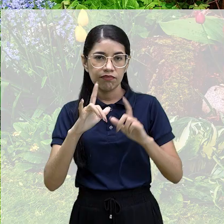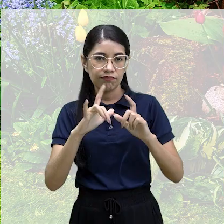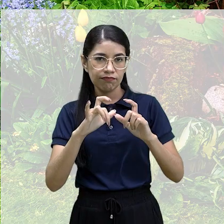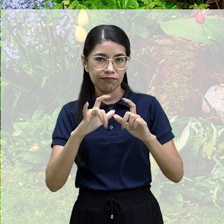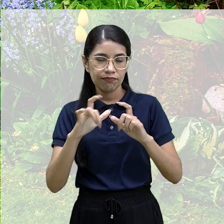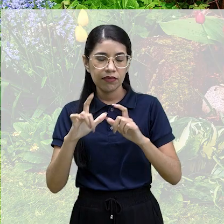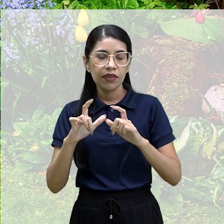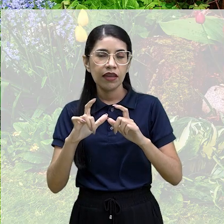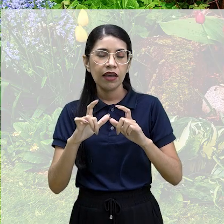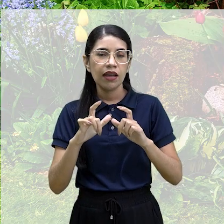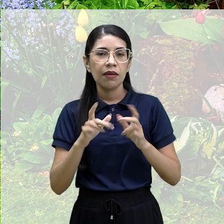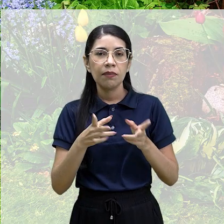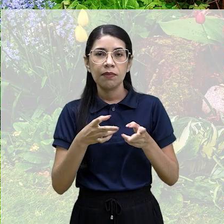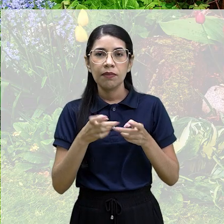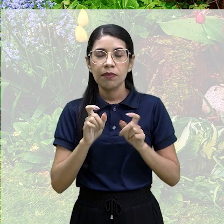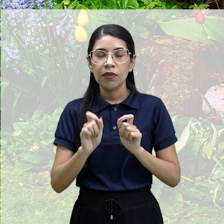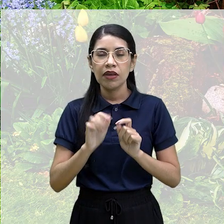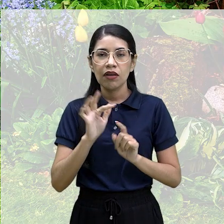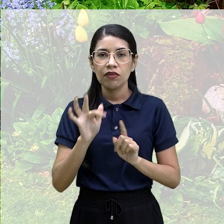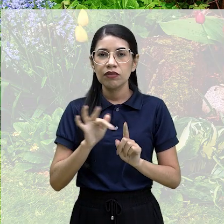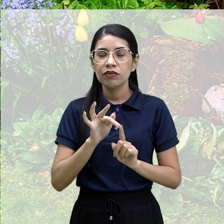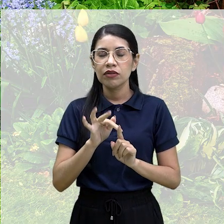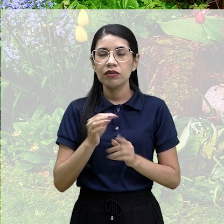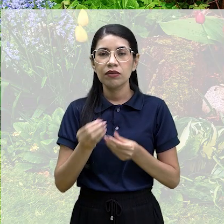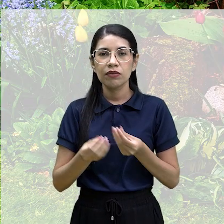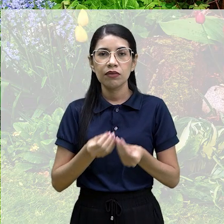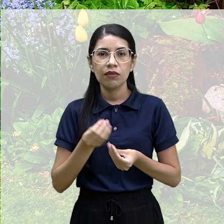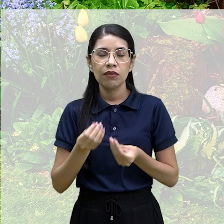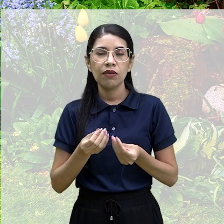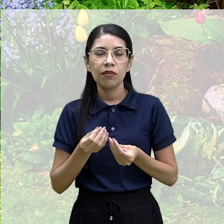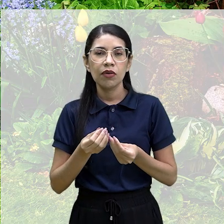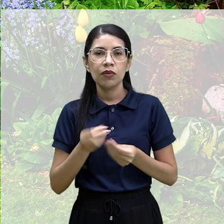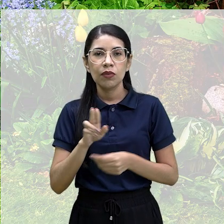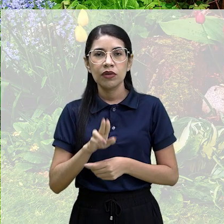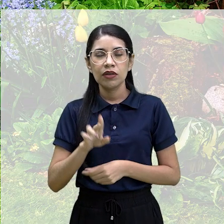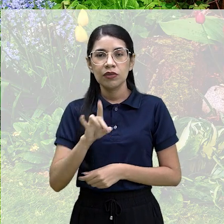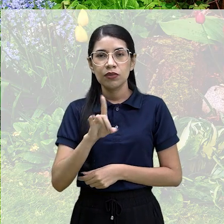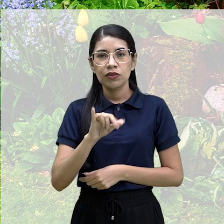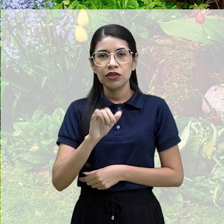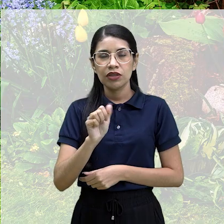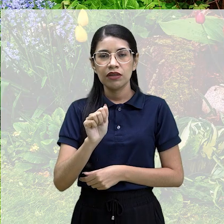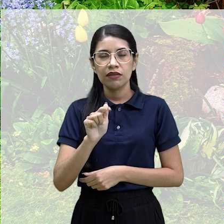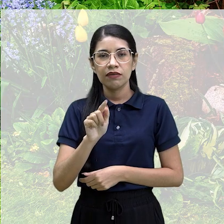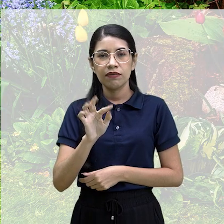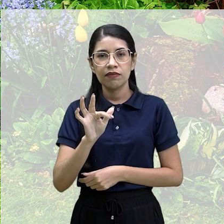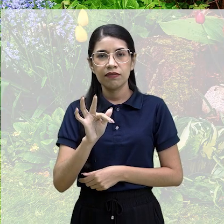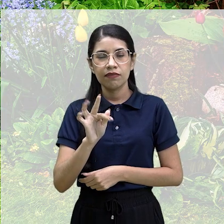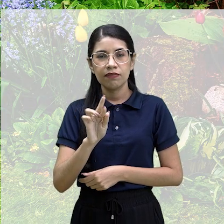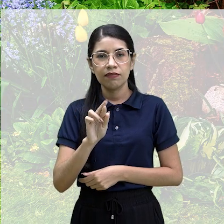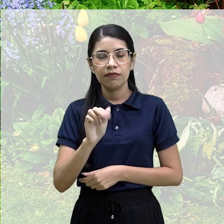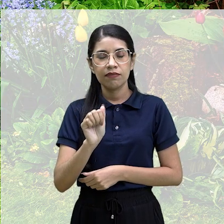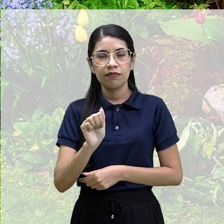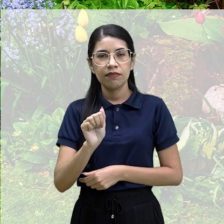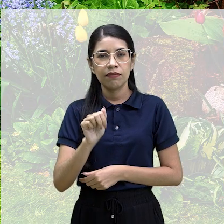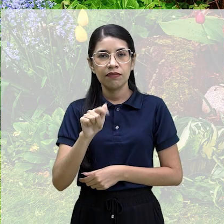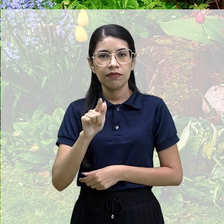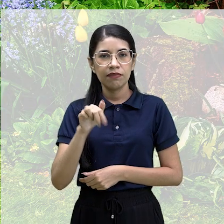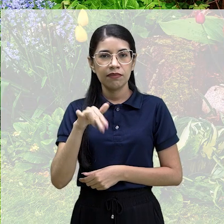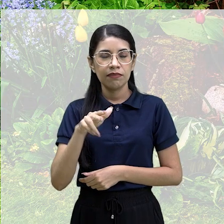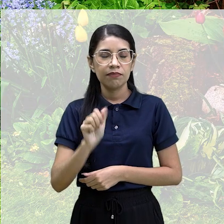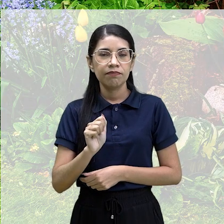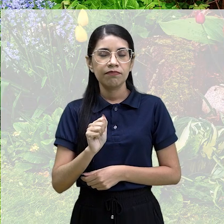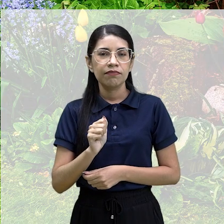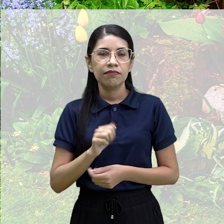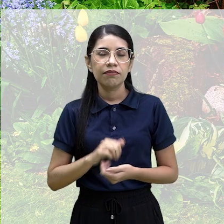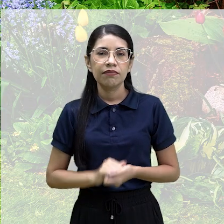que essa função é feita pelo diafragma. O cristalino do olho funciona como